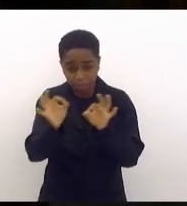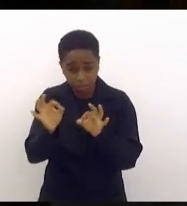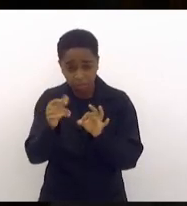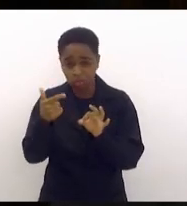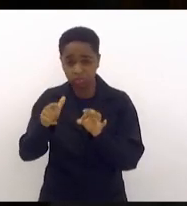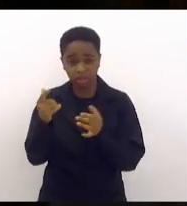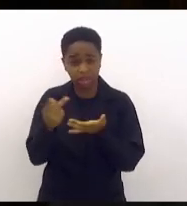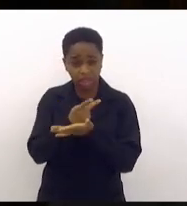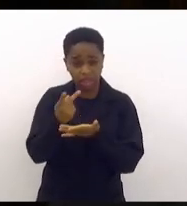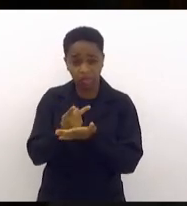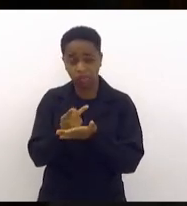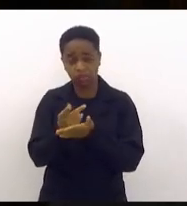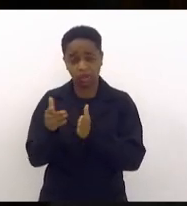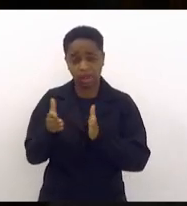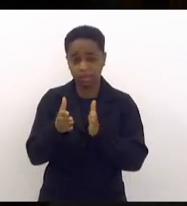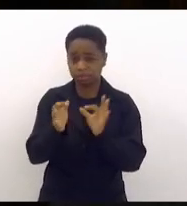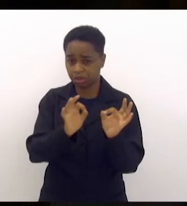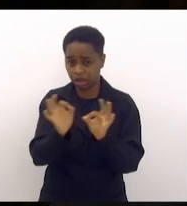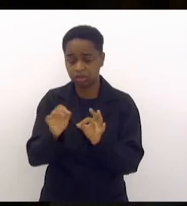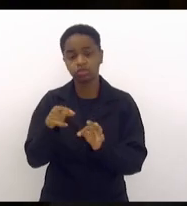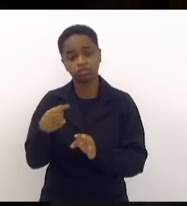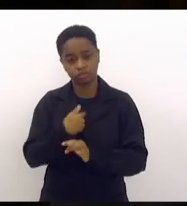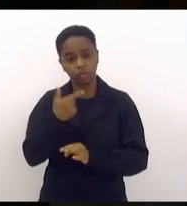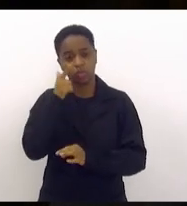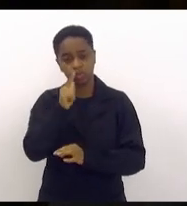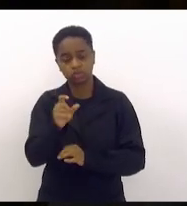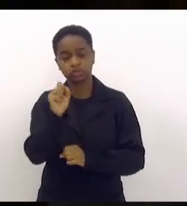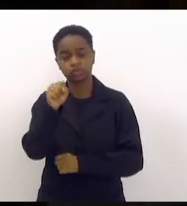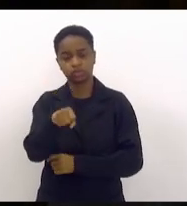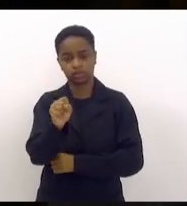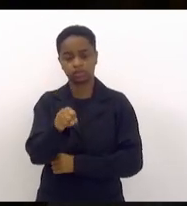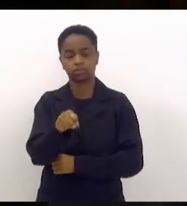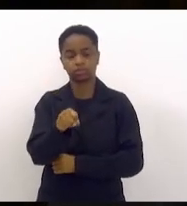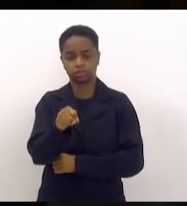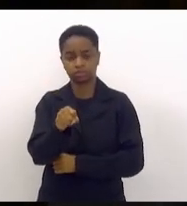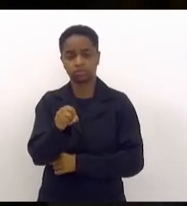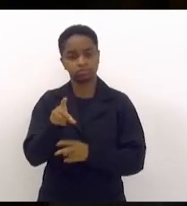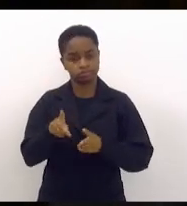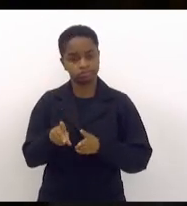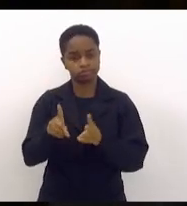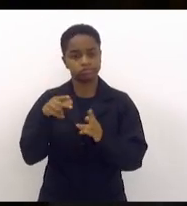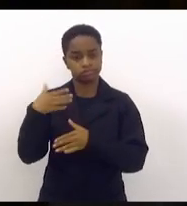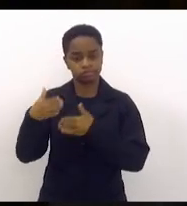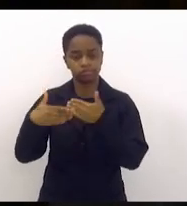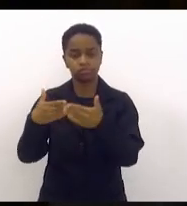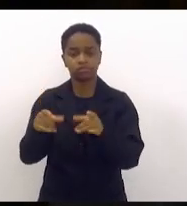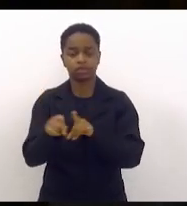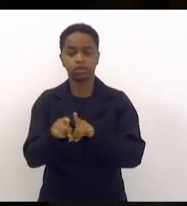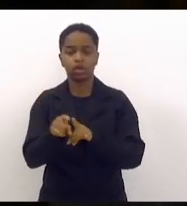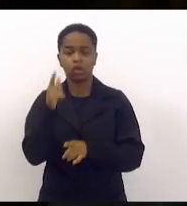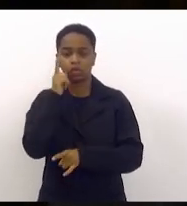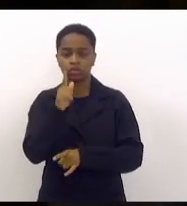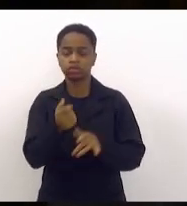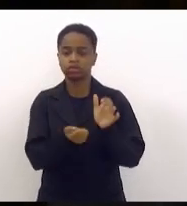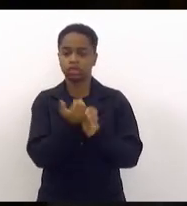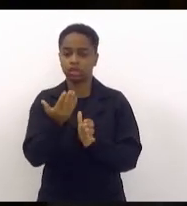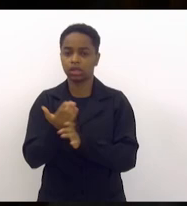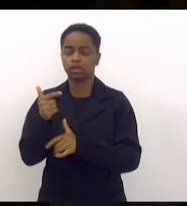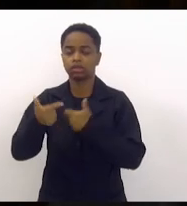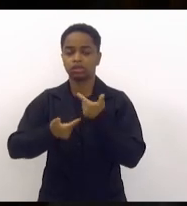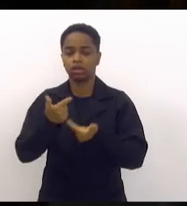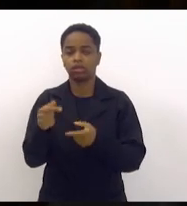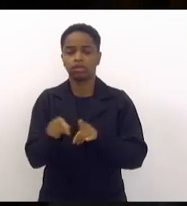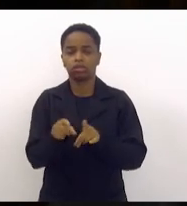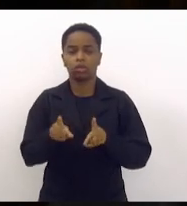erro de percurso nenhum problema nós vamos conseguir eh progredir e vamos conseguir gerar empregos vamos continuar